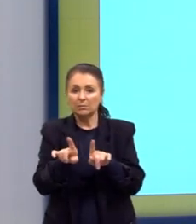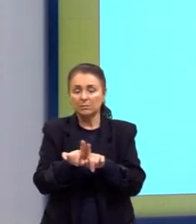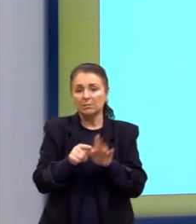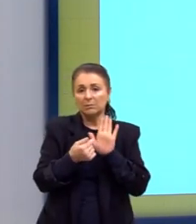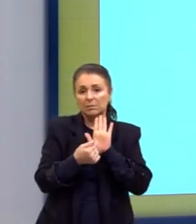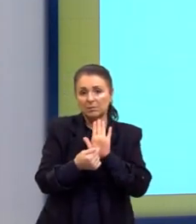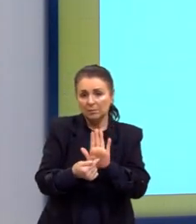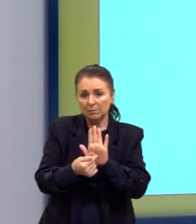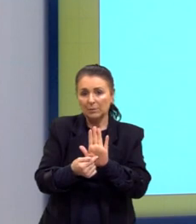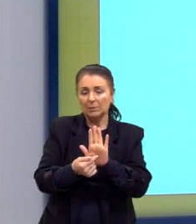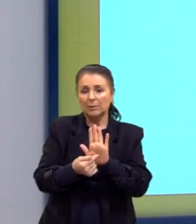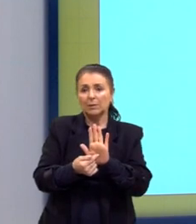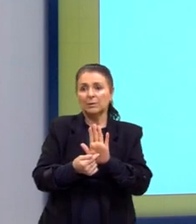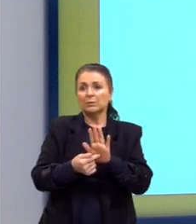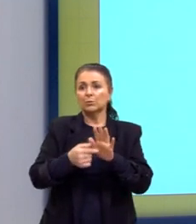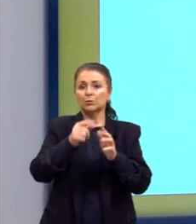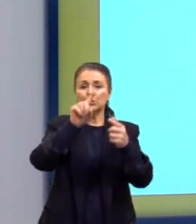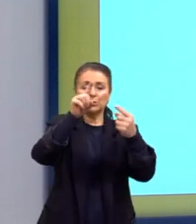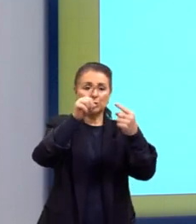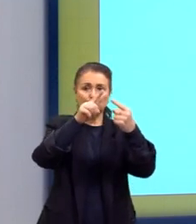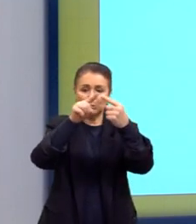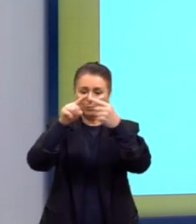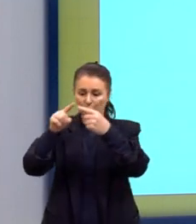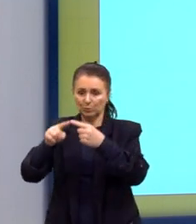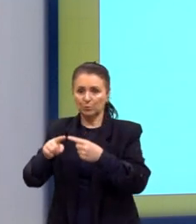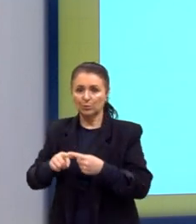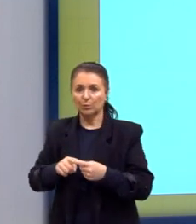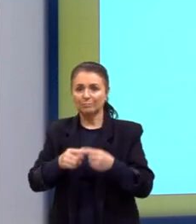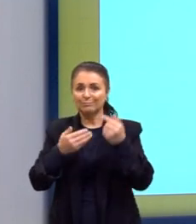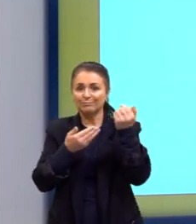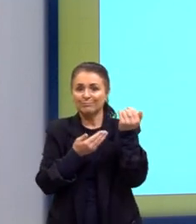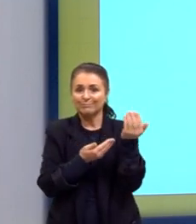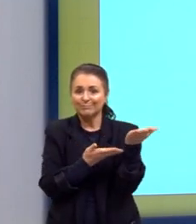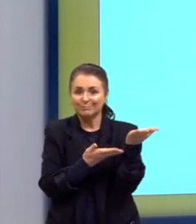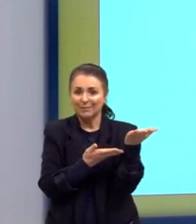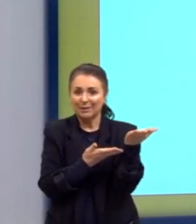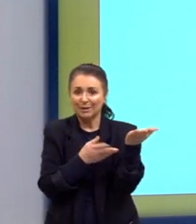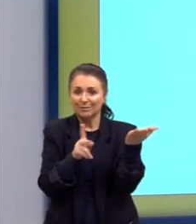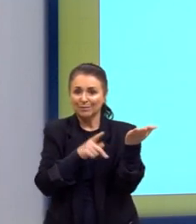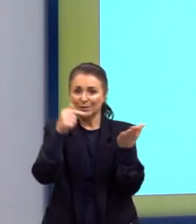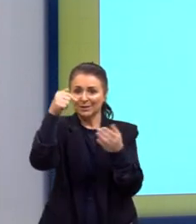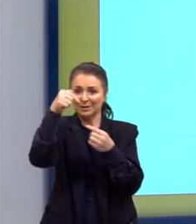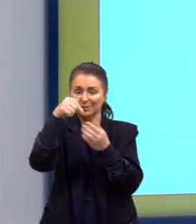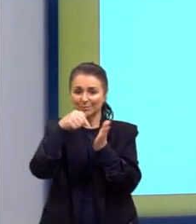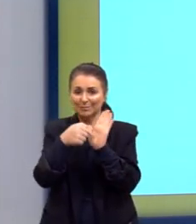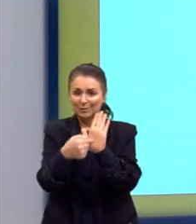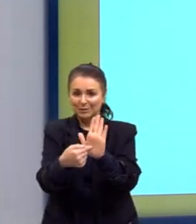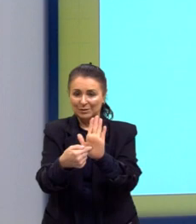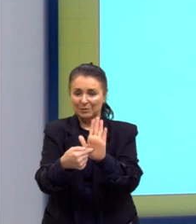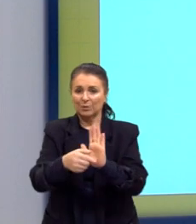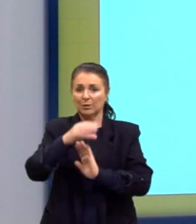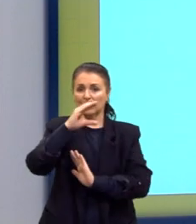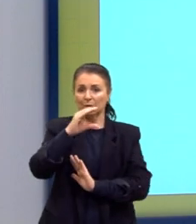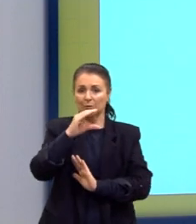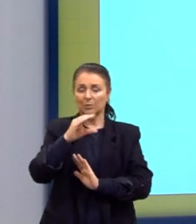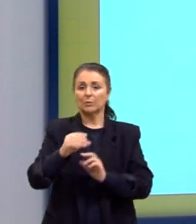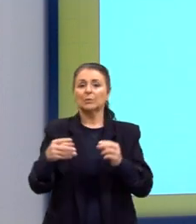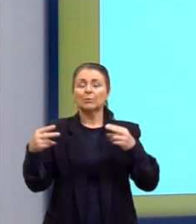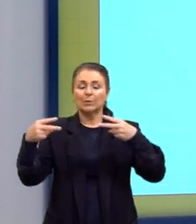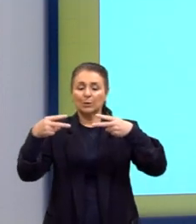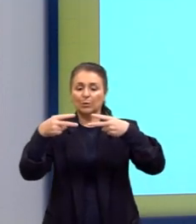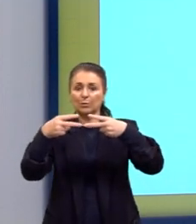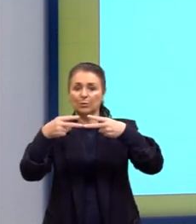traz aí a questão da hidroxila do metil do hidrogênio e aquele tem outro ligante é diferente que é um carbono ligado com uma dupla